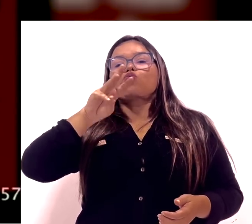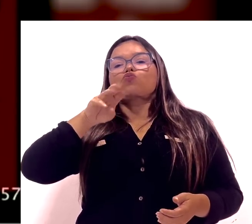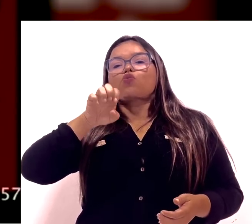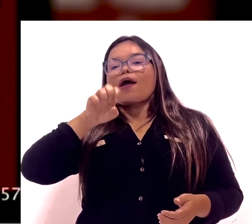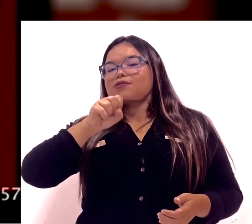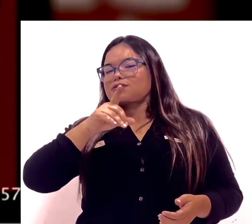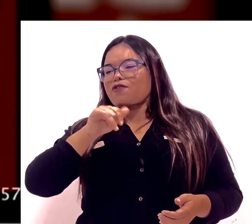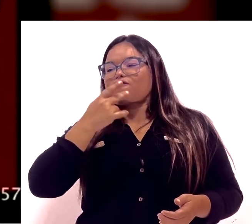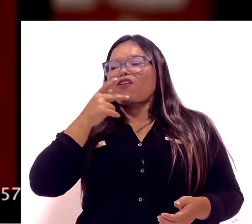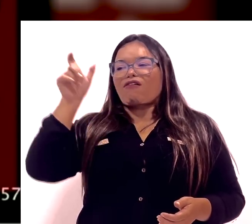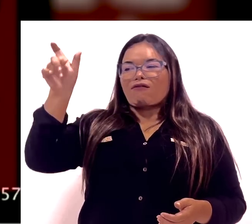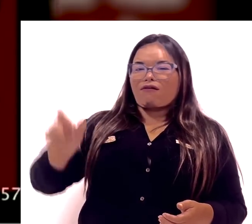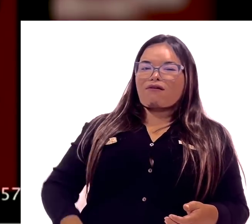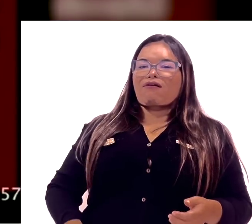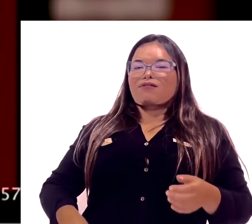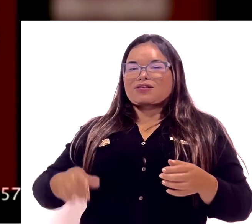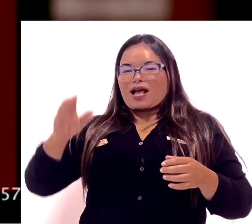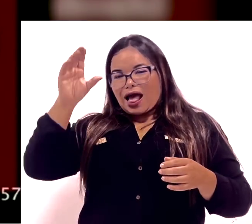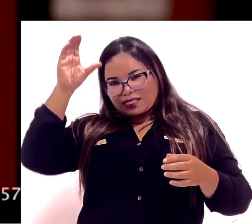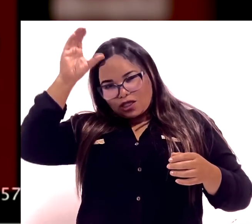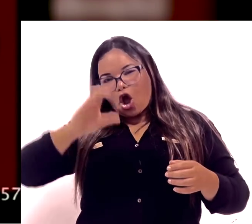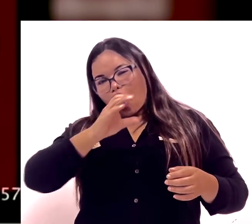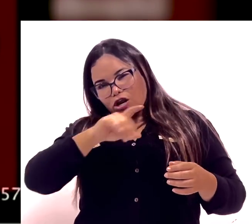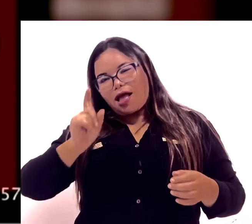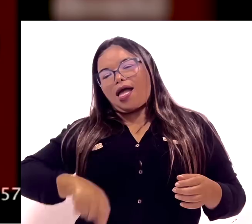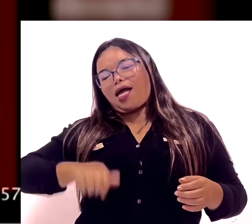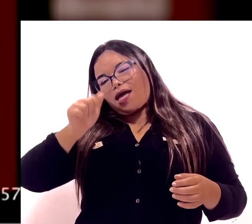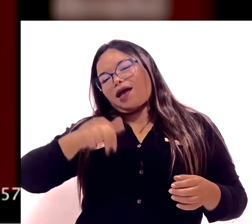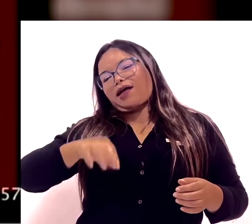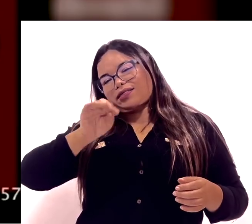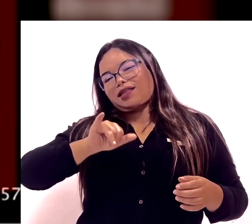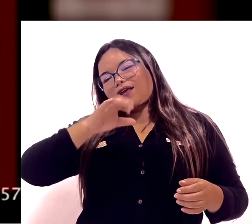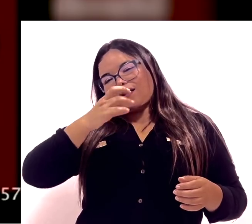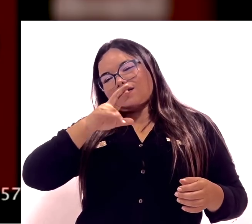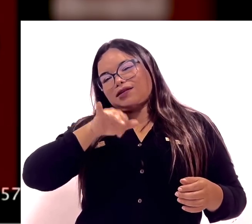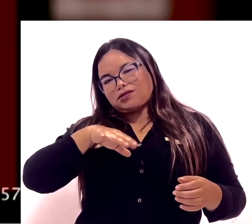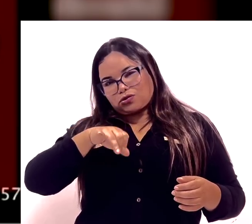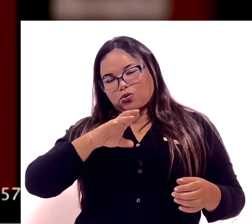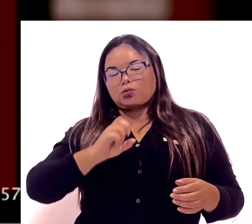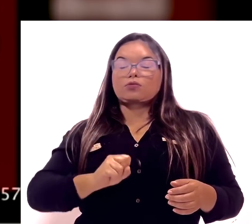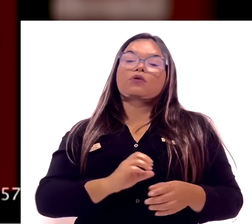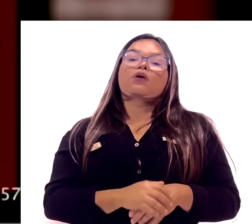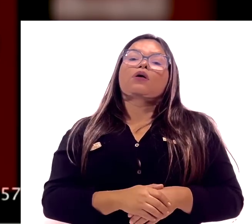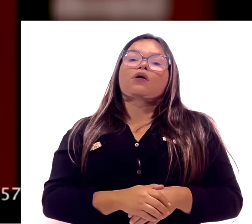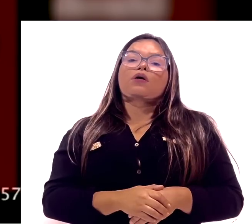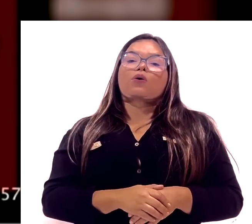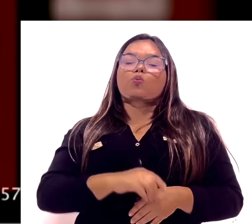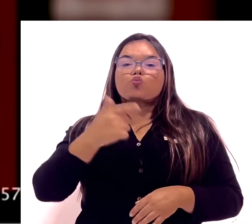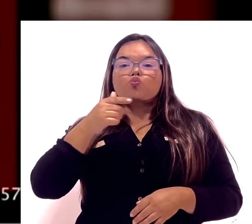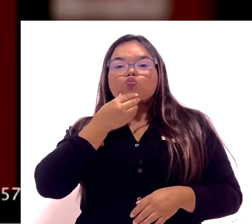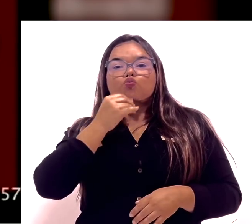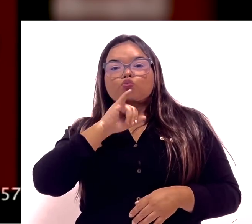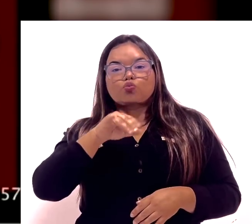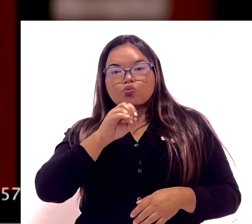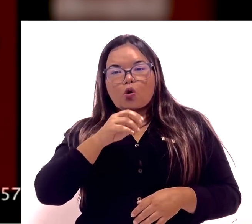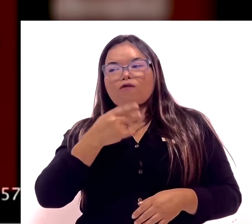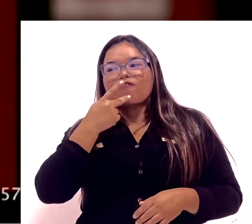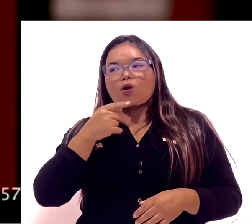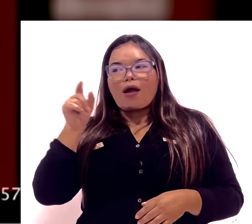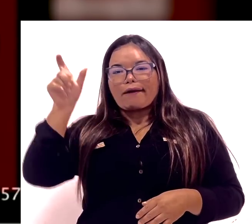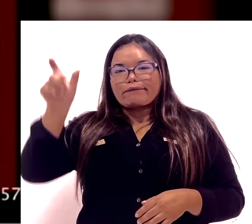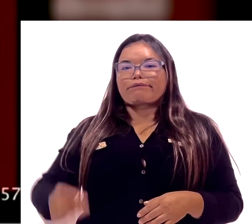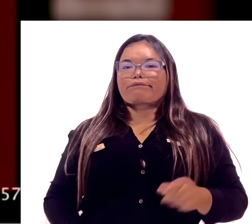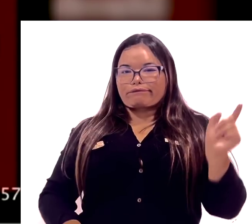É isso que disseram os reformadores. E João Knox disse que o Papa deve ser reconhecido como o verdadeiro anticristo.